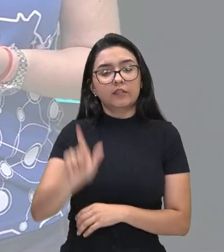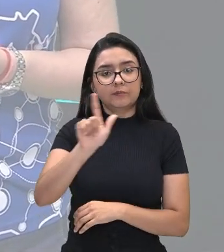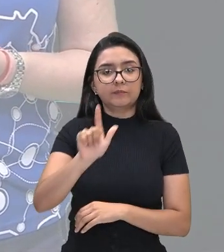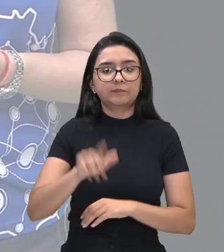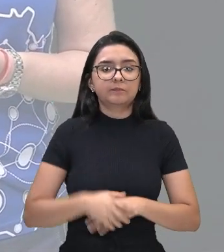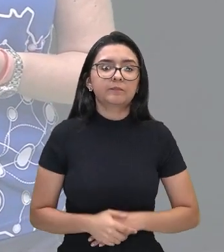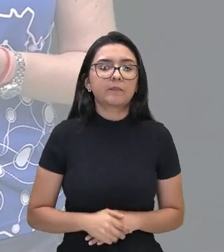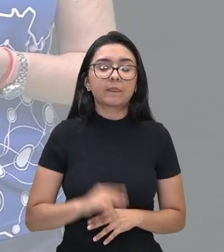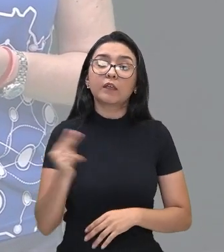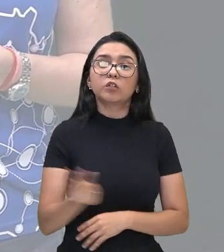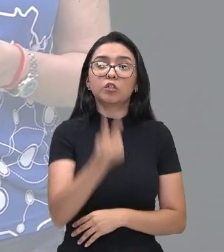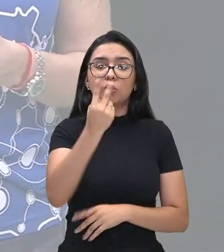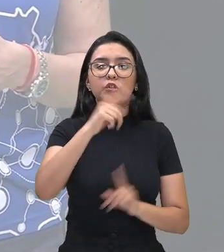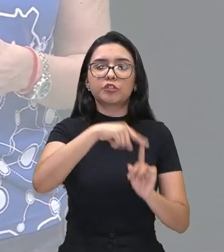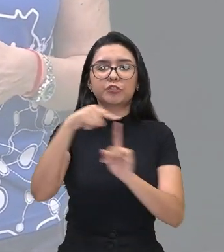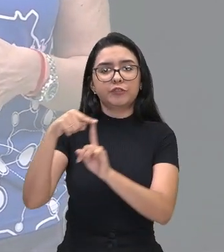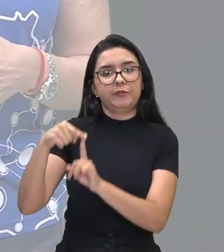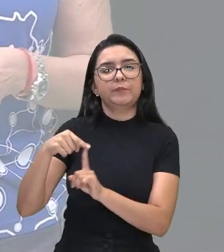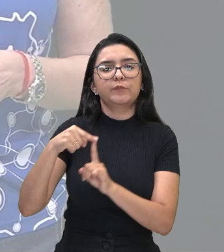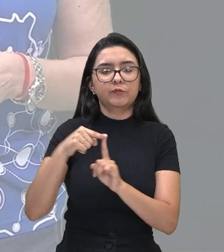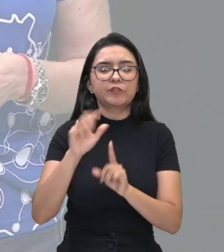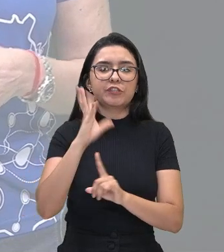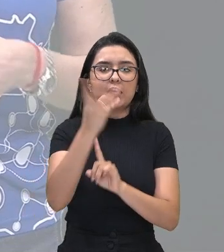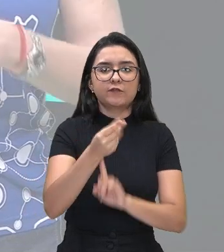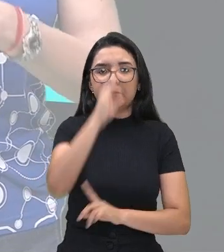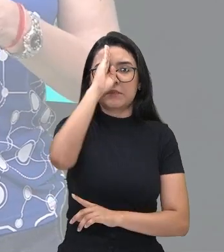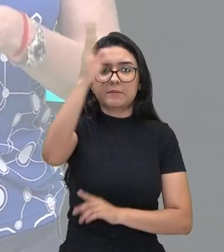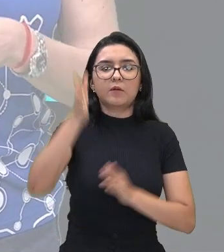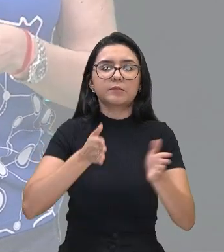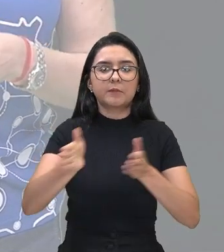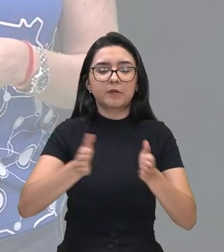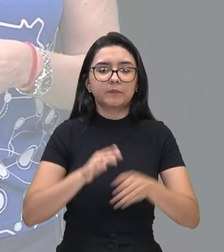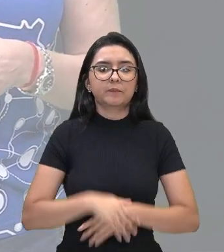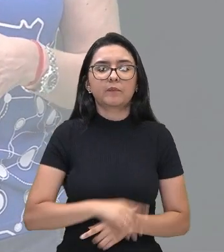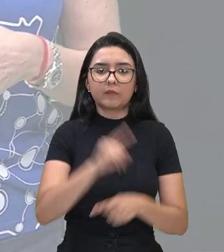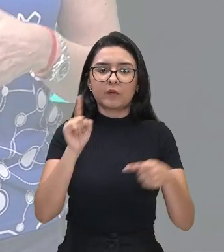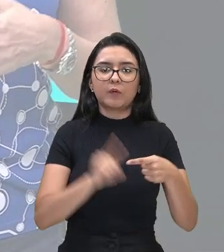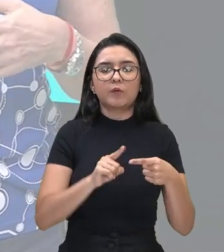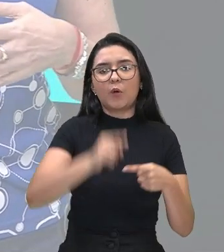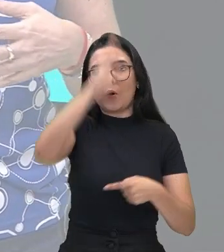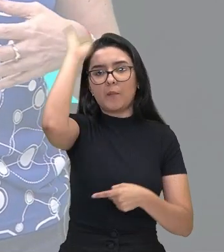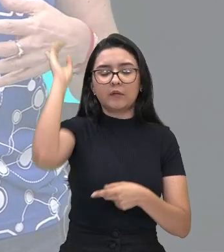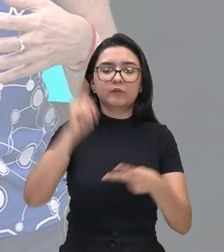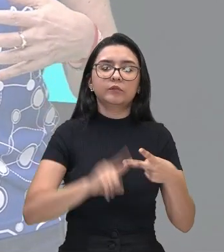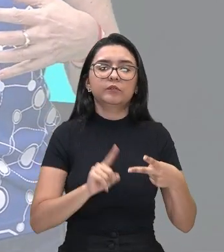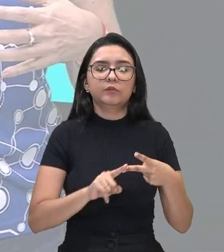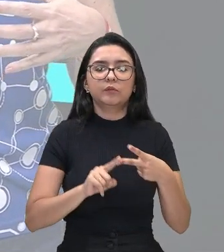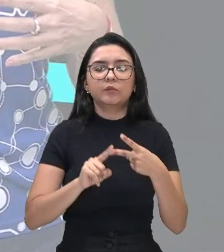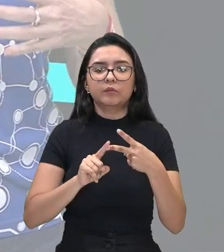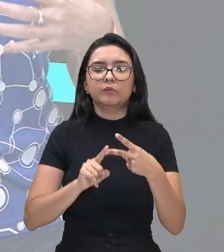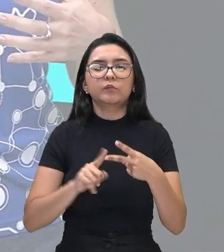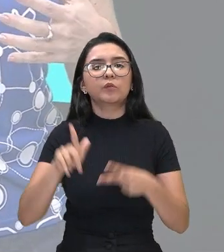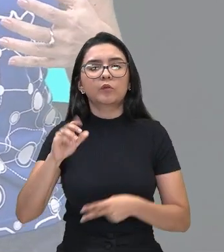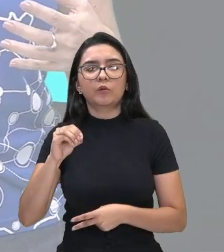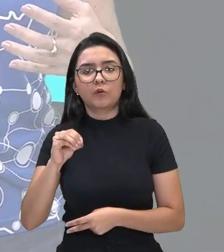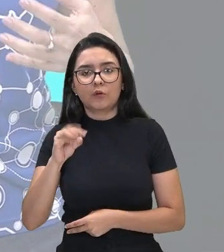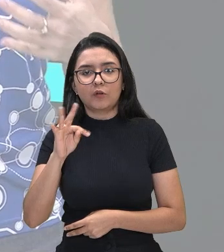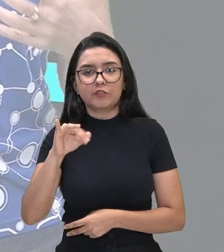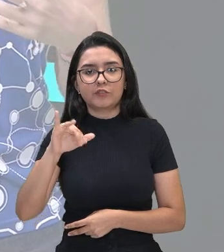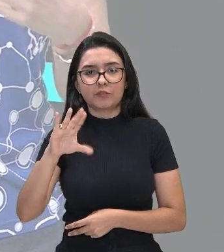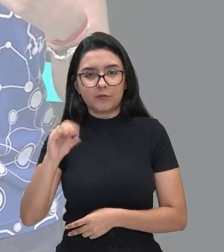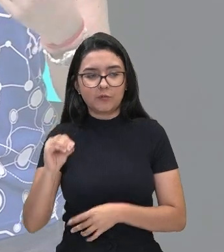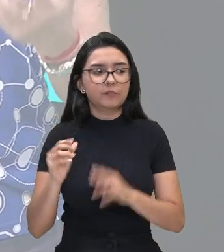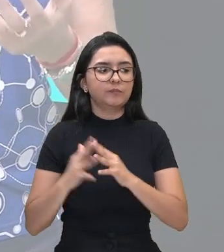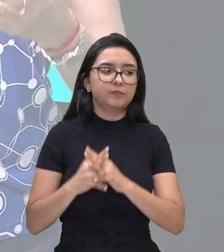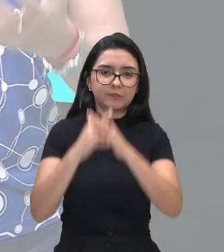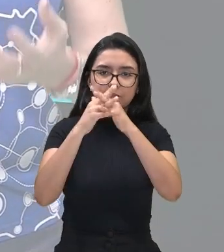dois estilos foram predominantes nesse período, o estilo românico e o estilo gótico, que